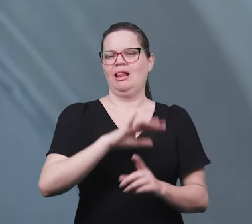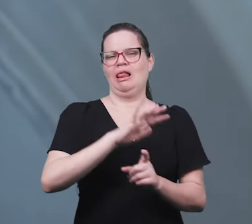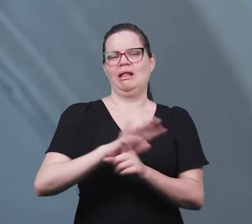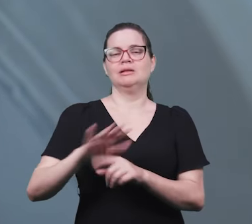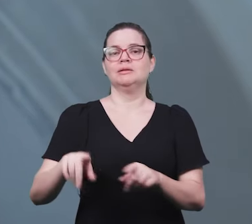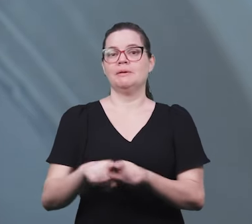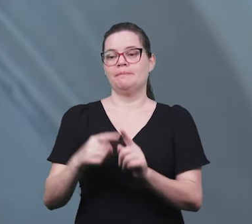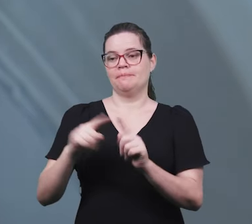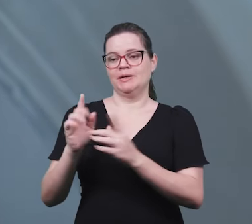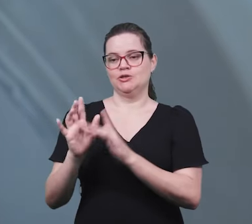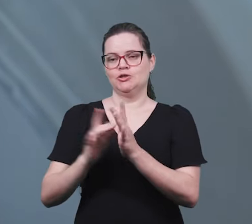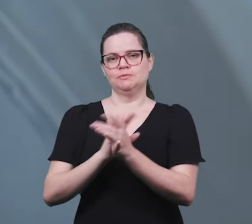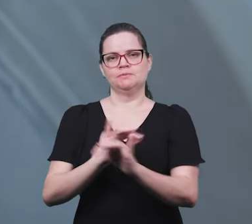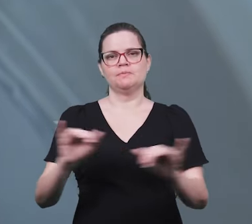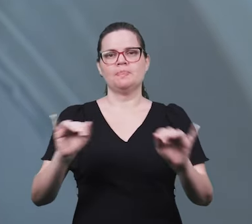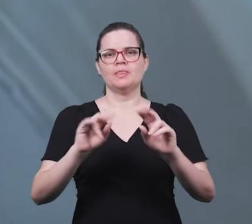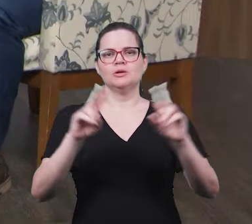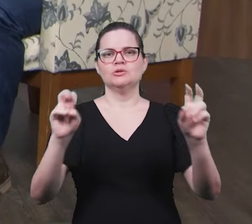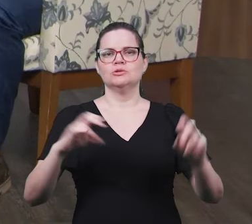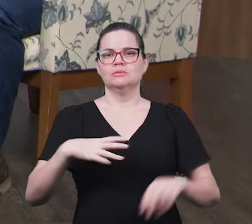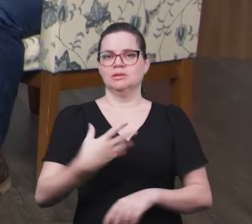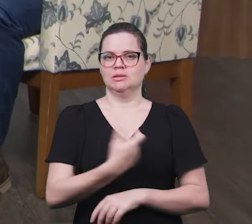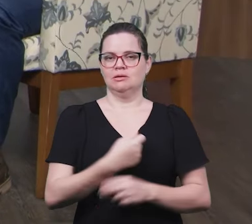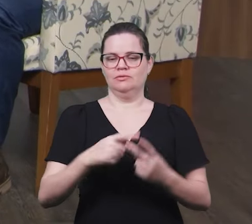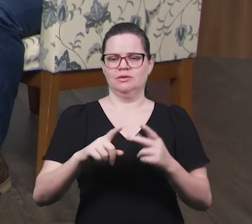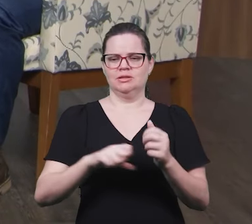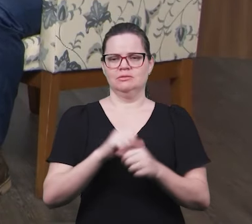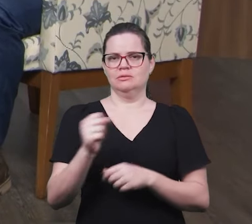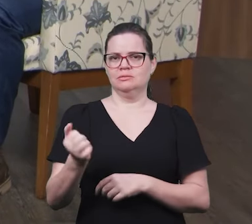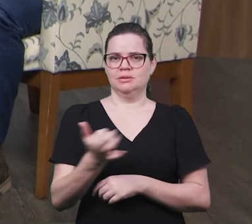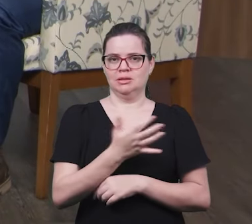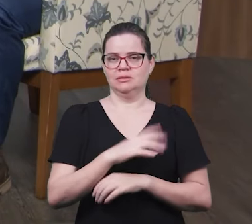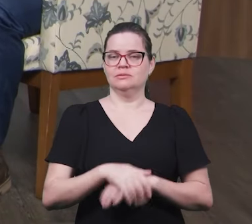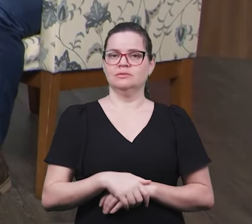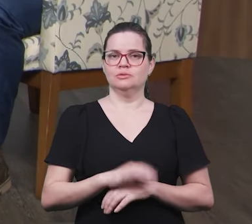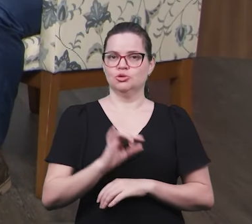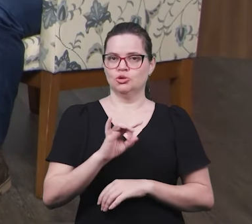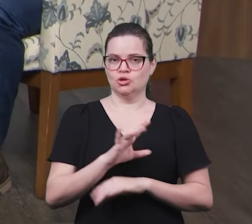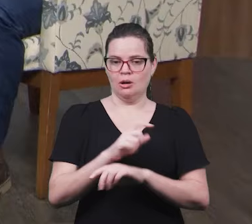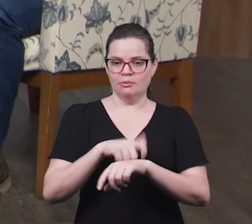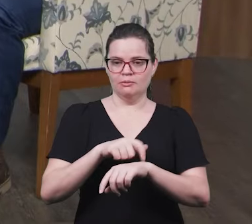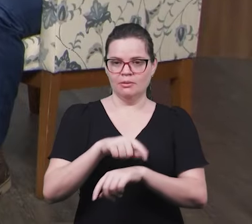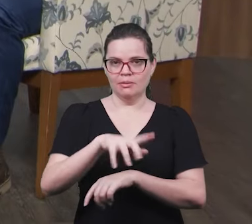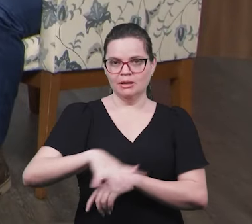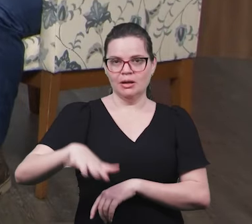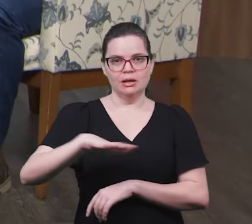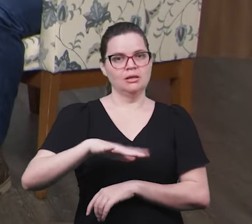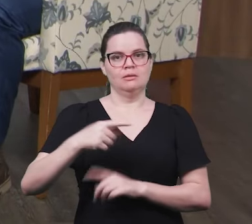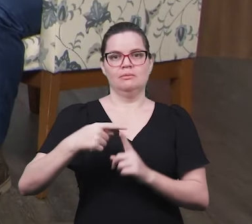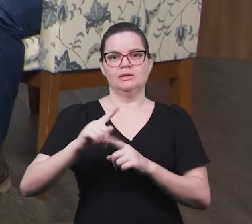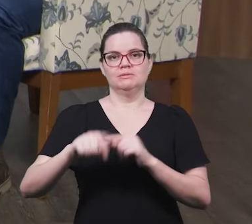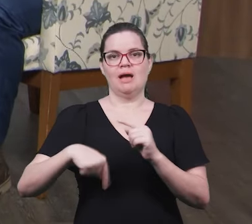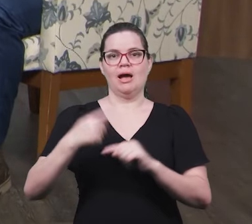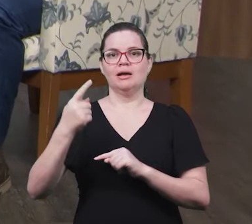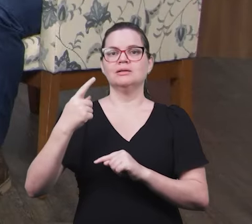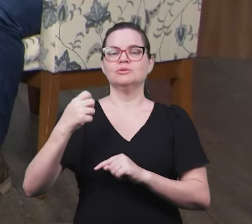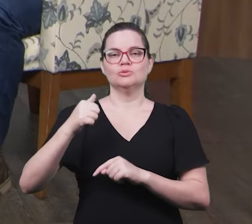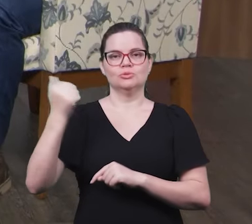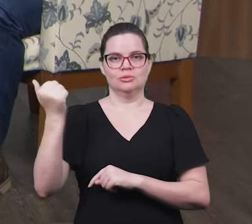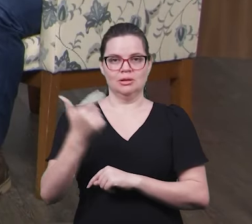de salvação, de esperança, Exato. De transformação, mas não apenas para aquele momento, algo que transcendeu,